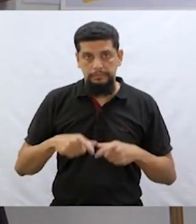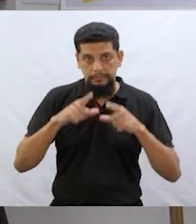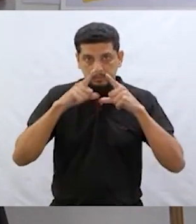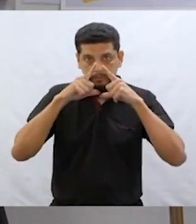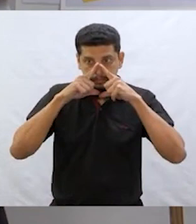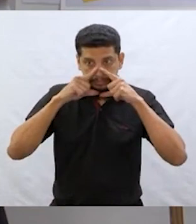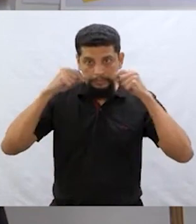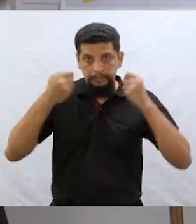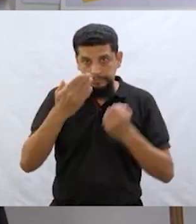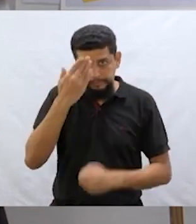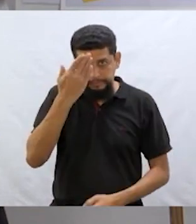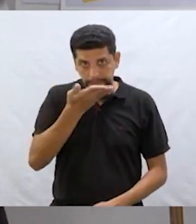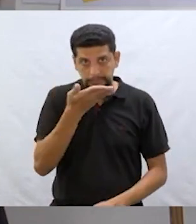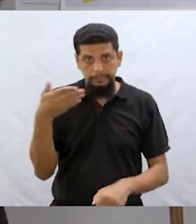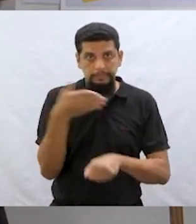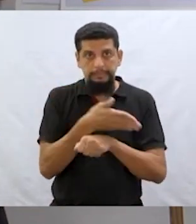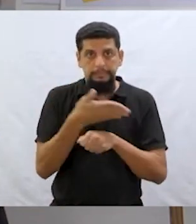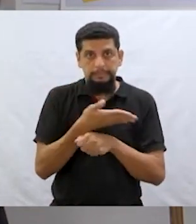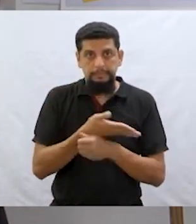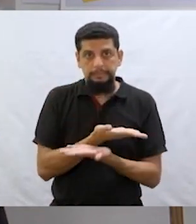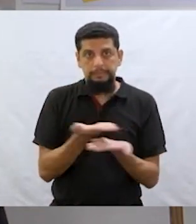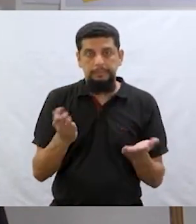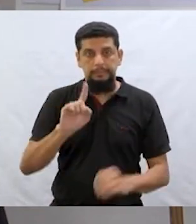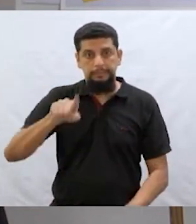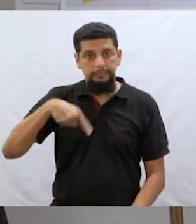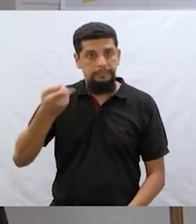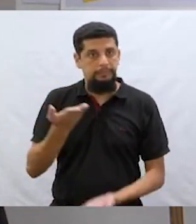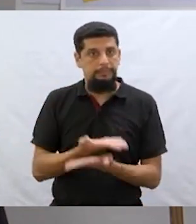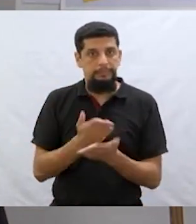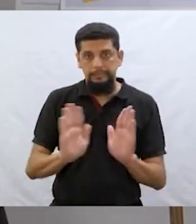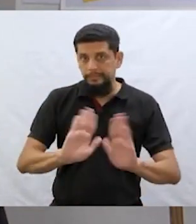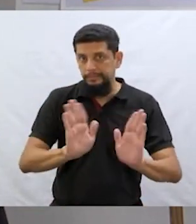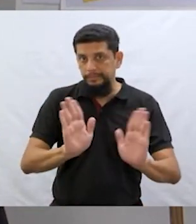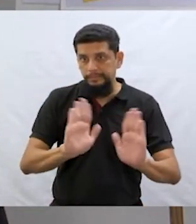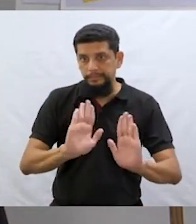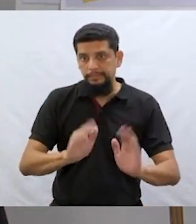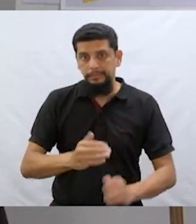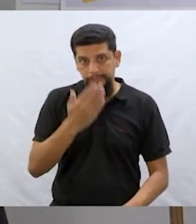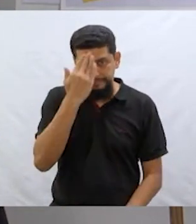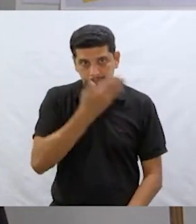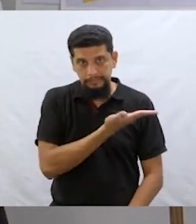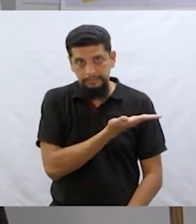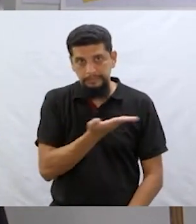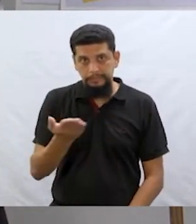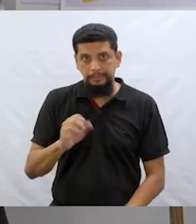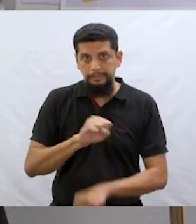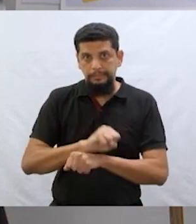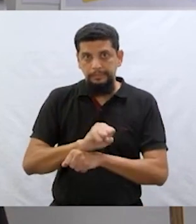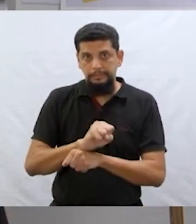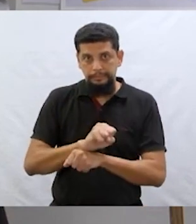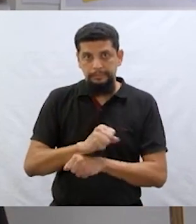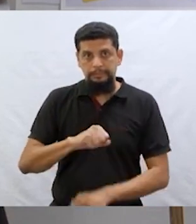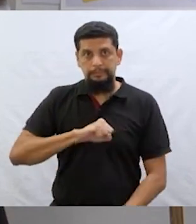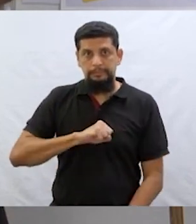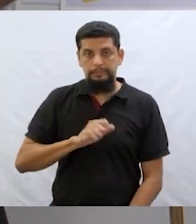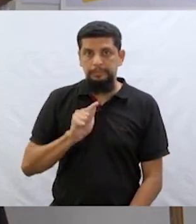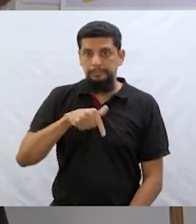máscara. Obrigada pela participação de vocês e a gente se vê na próxima aula. Tchau, tchau. Eu também agradeço, tá? E aguardamos